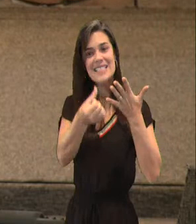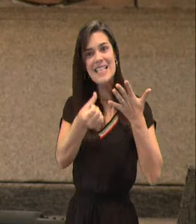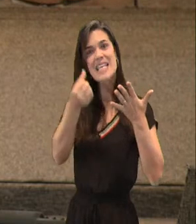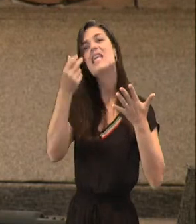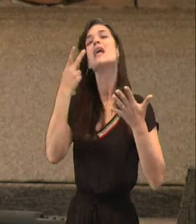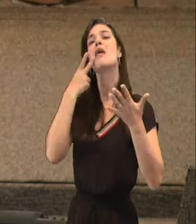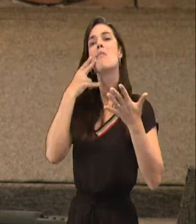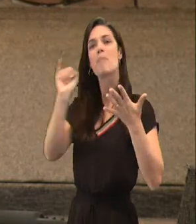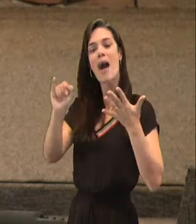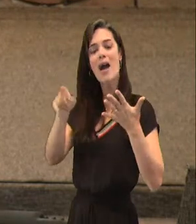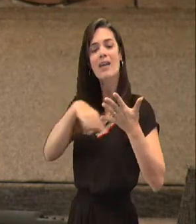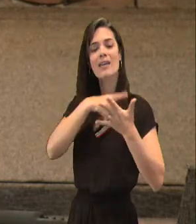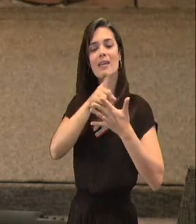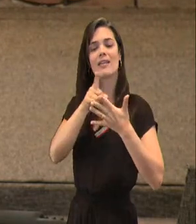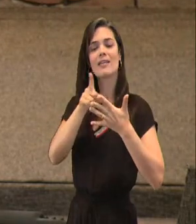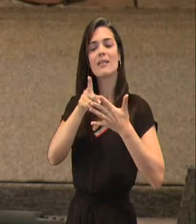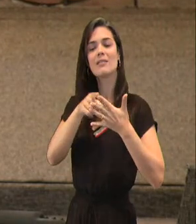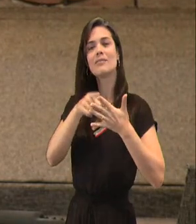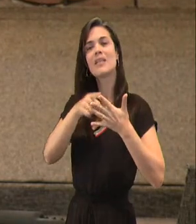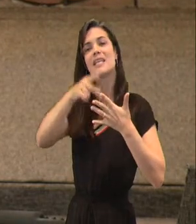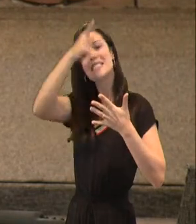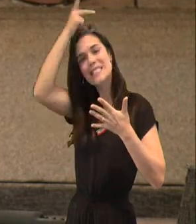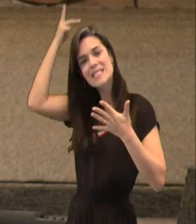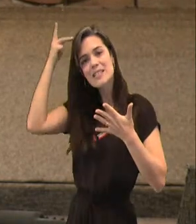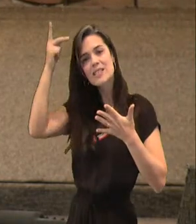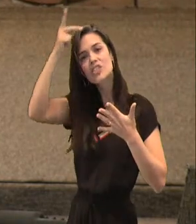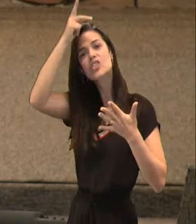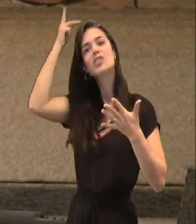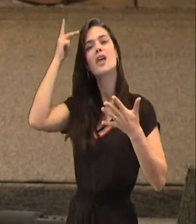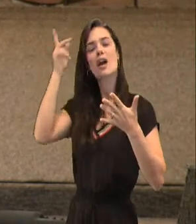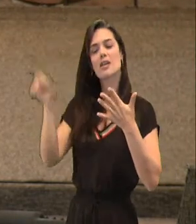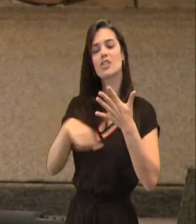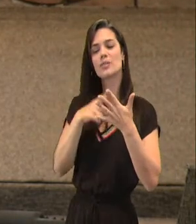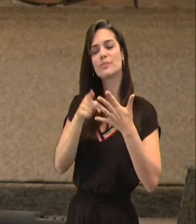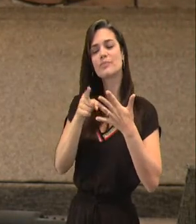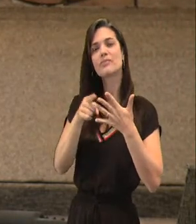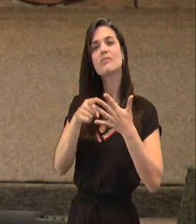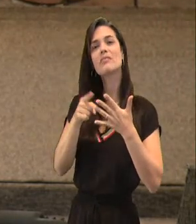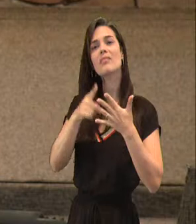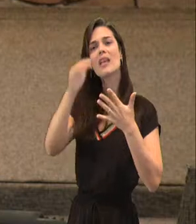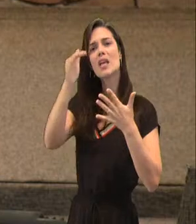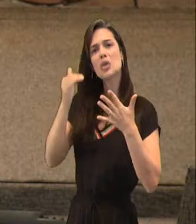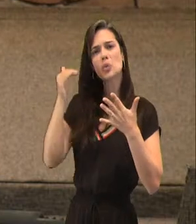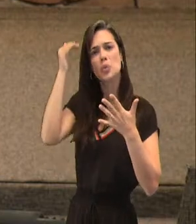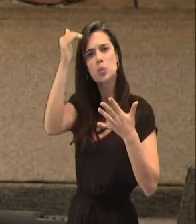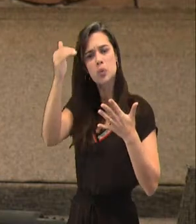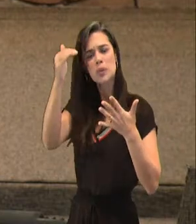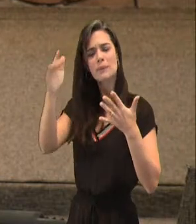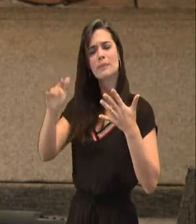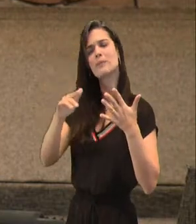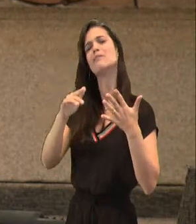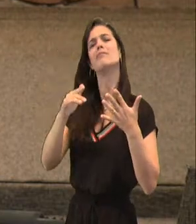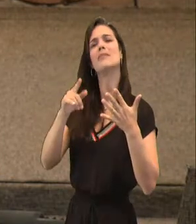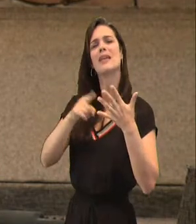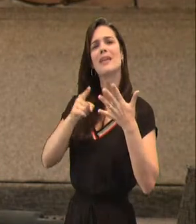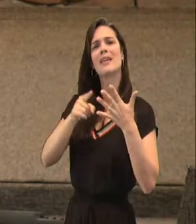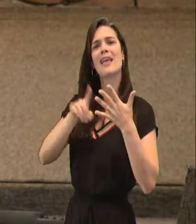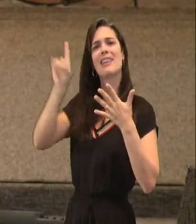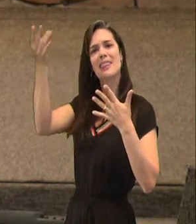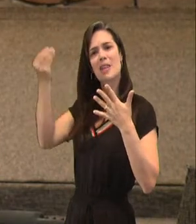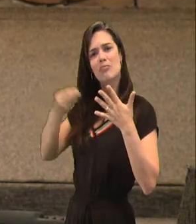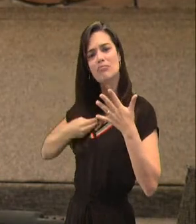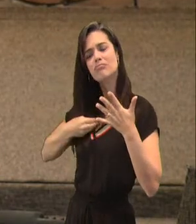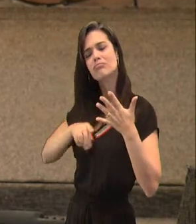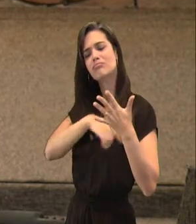na premissa da santidade, no princípio eterno da soberania, da provisão de